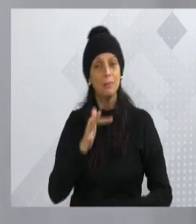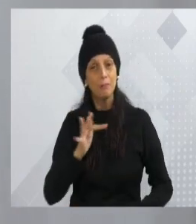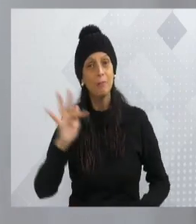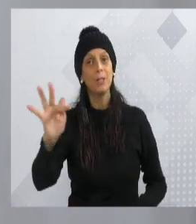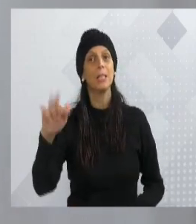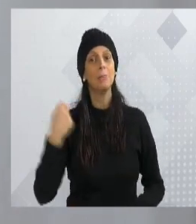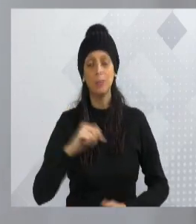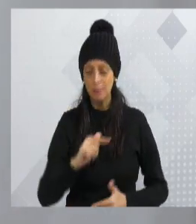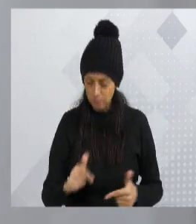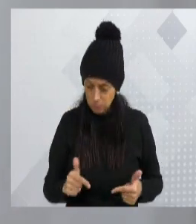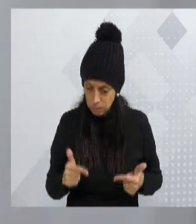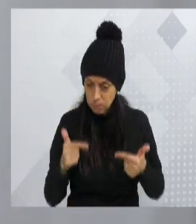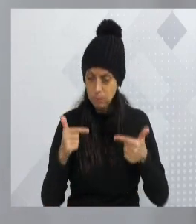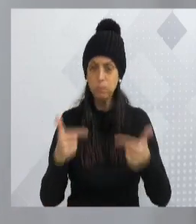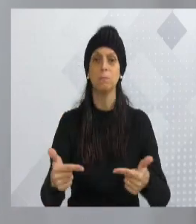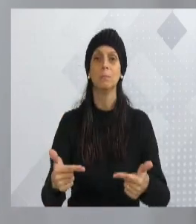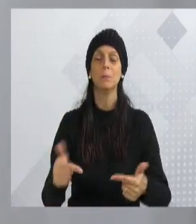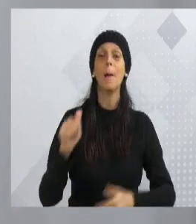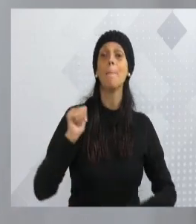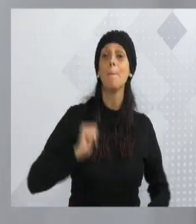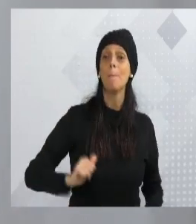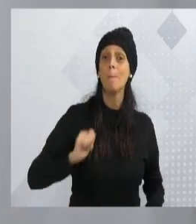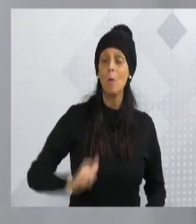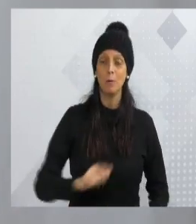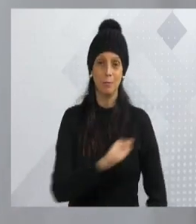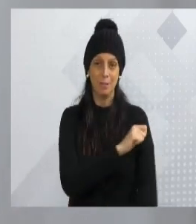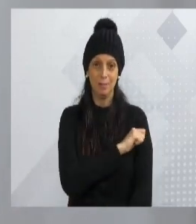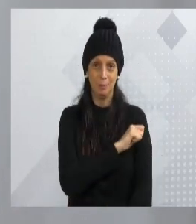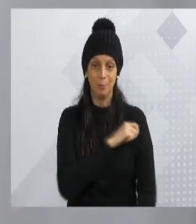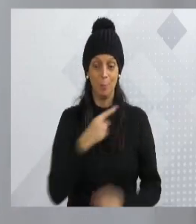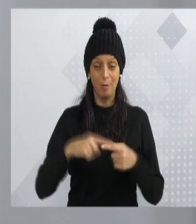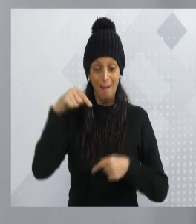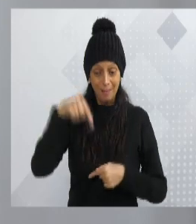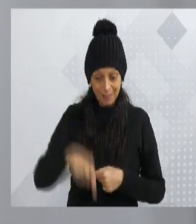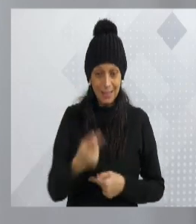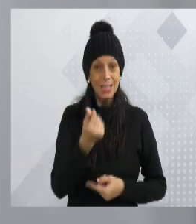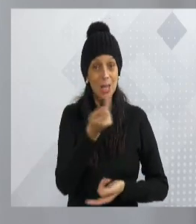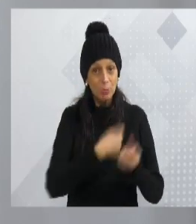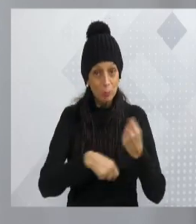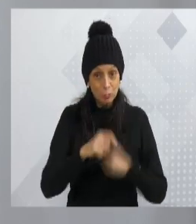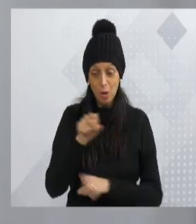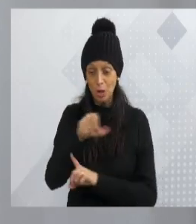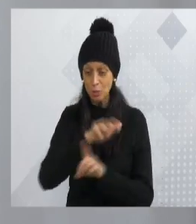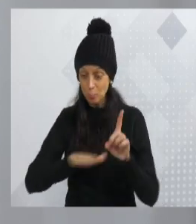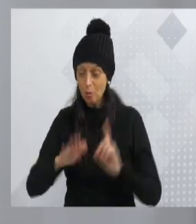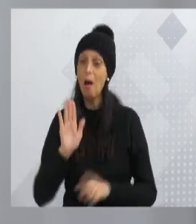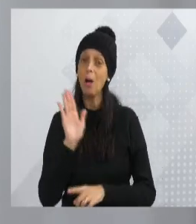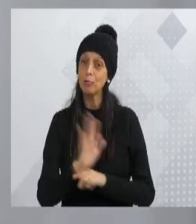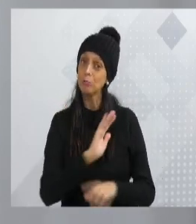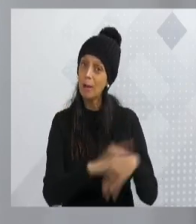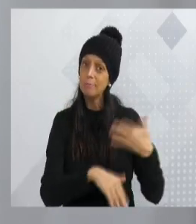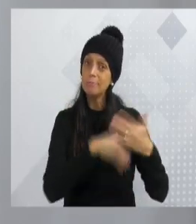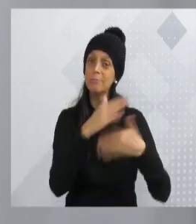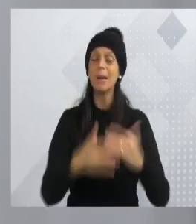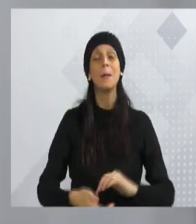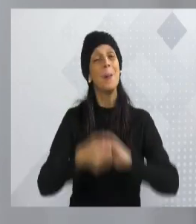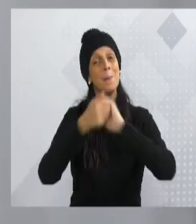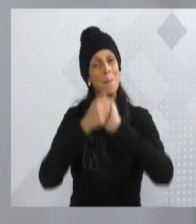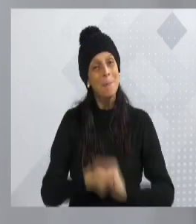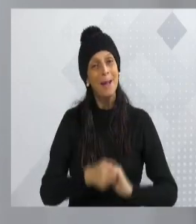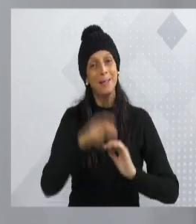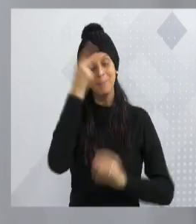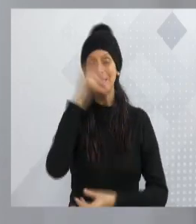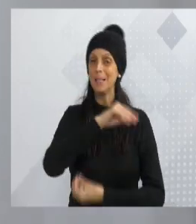nas bolsas estudantis porque isso é muito importante para o desenvolvimento econômico e social do nosso município então parabeniza a todos que estão engajados então